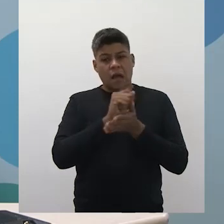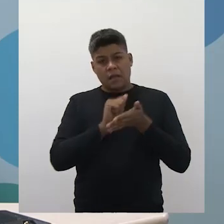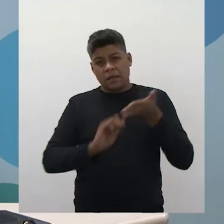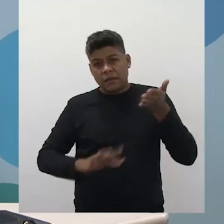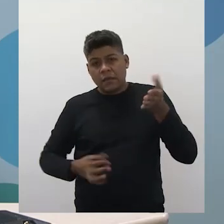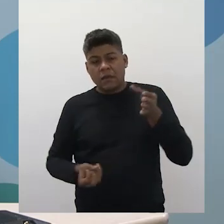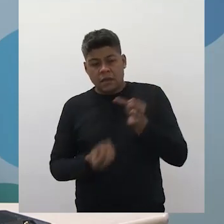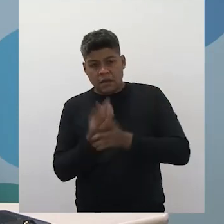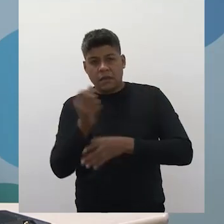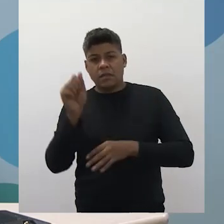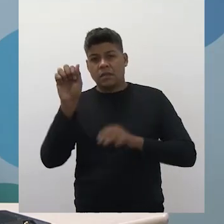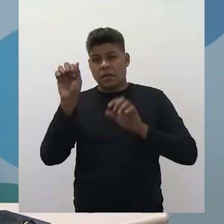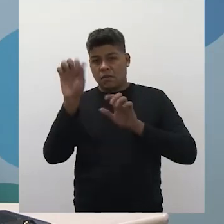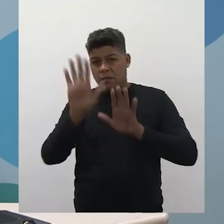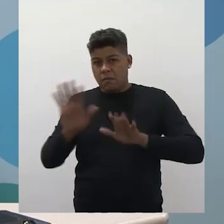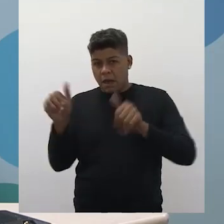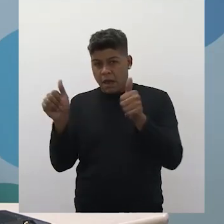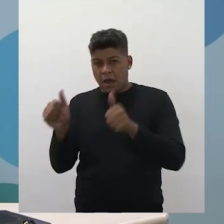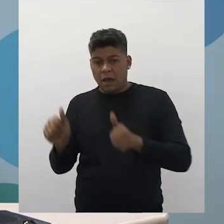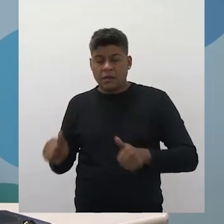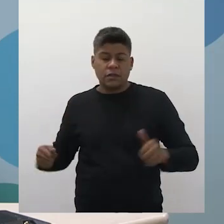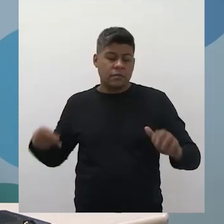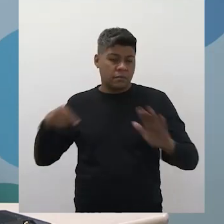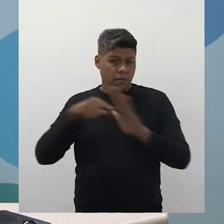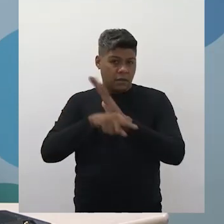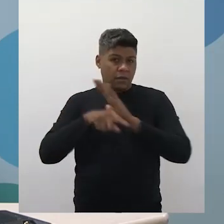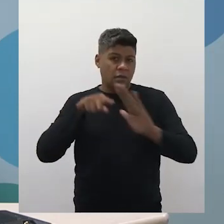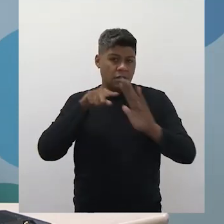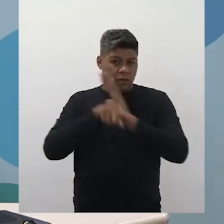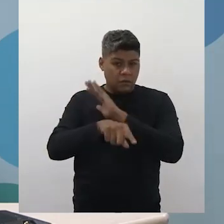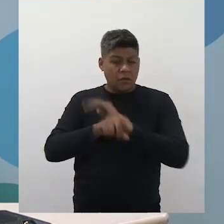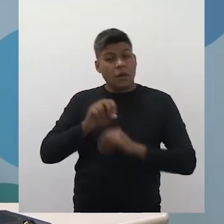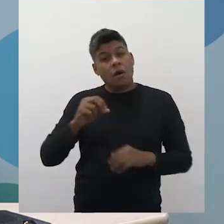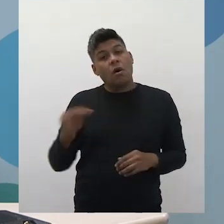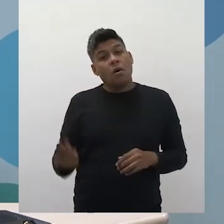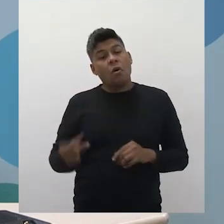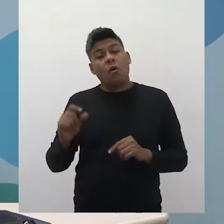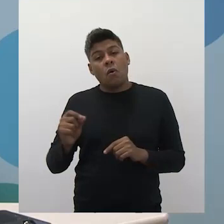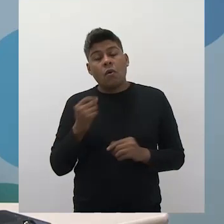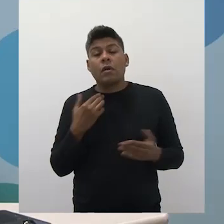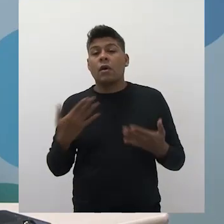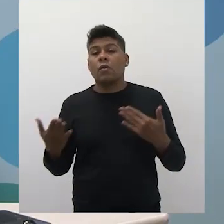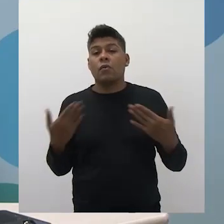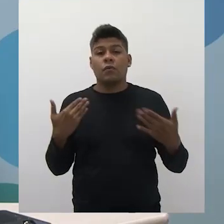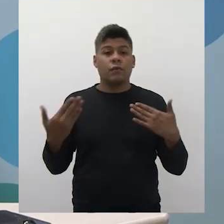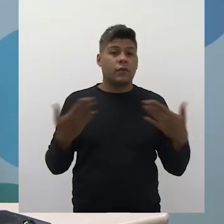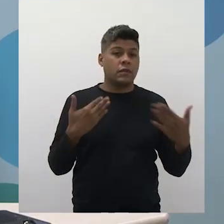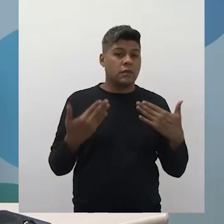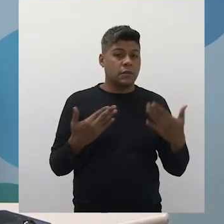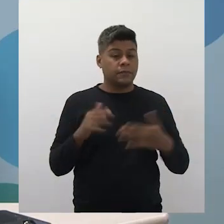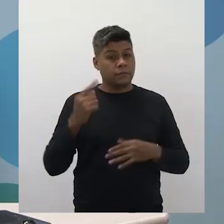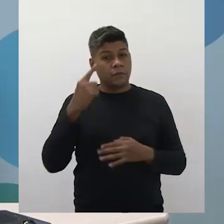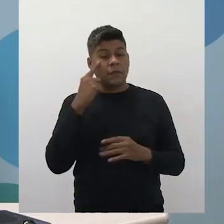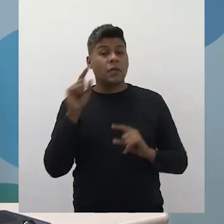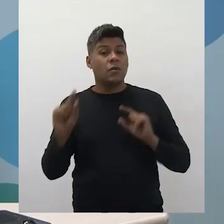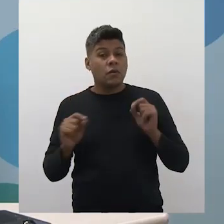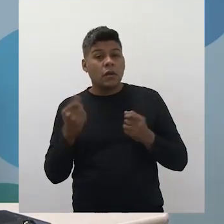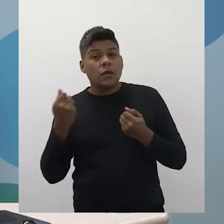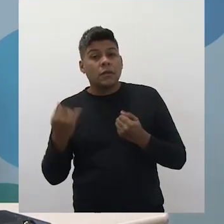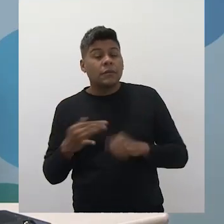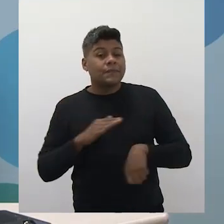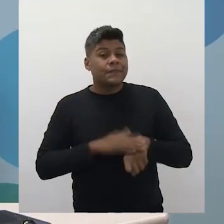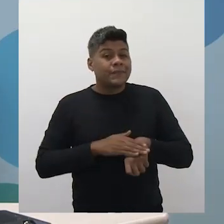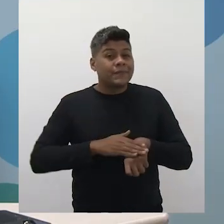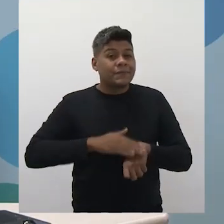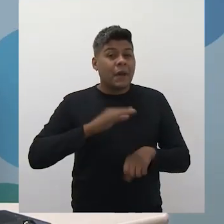de imagem, elaboração de boas perguntas, dependendo dessa intencionalidade, ou talvez por roda de conversas. Tá? Pensando numa abordagem mais na